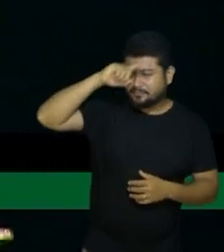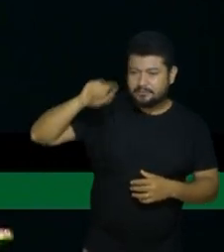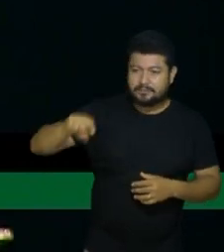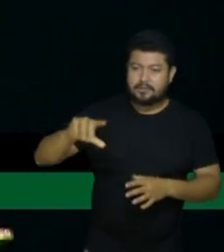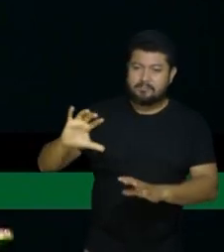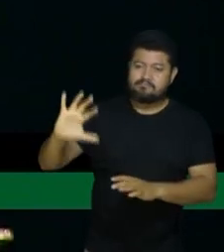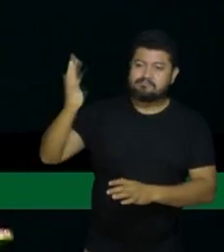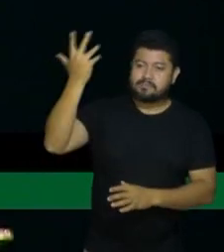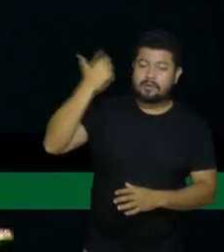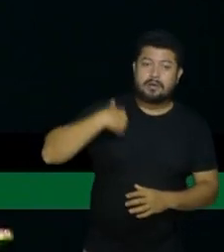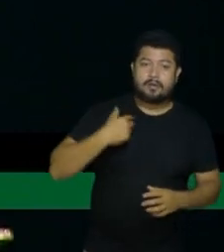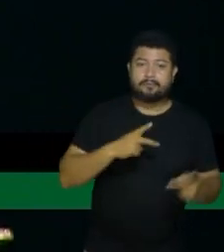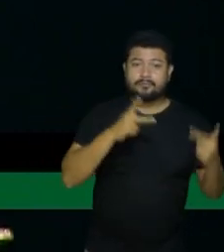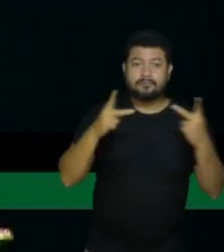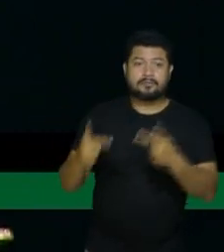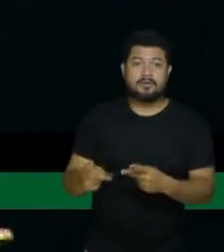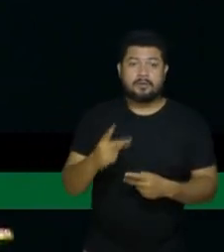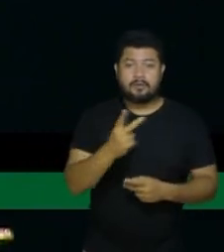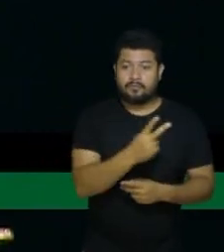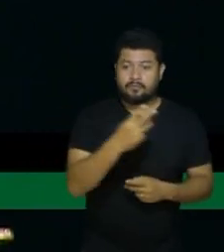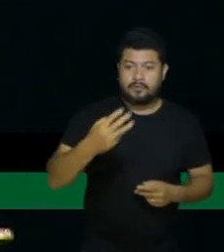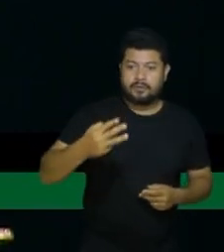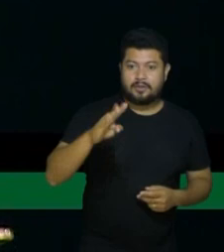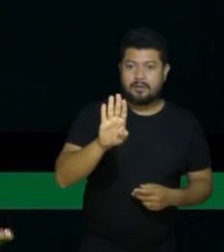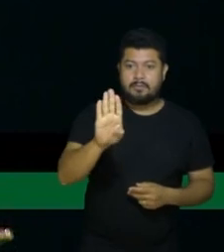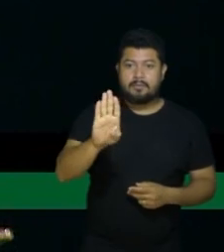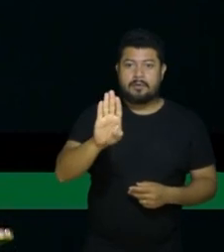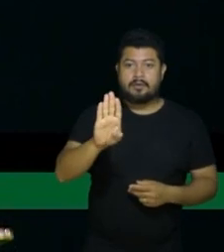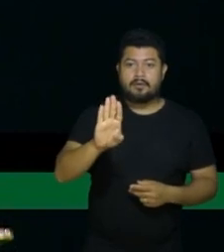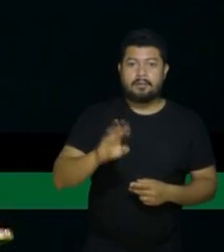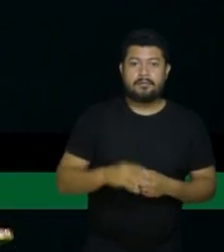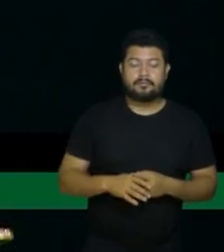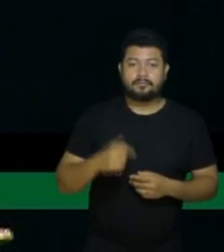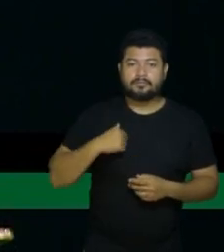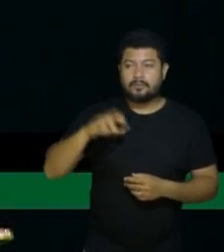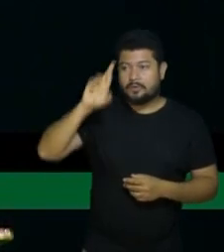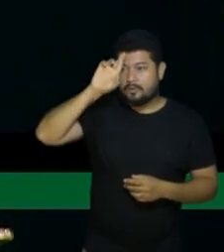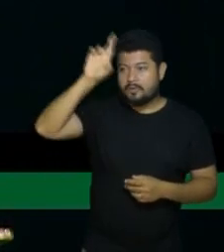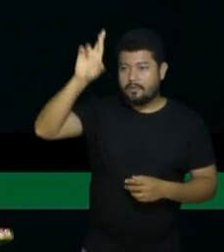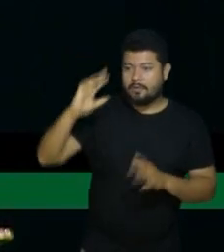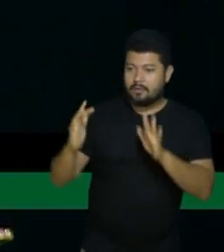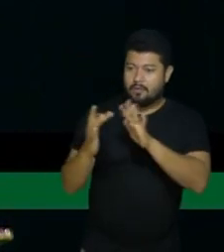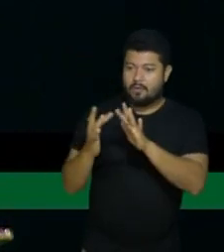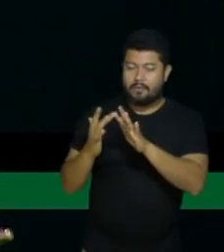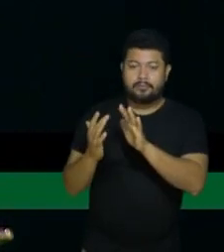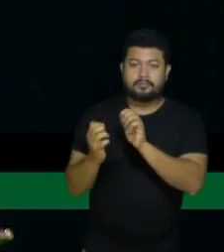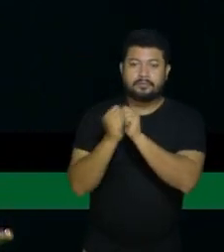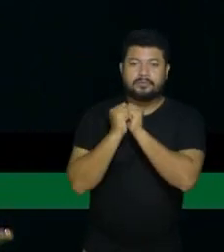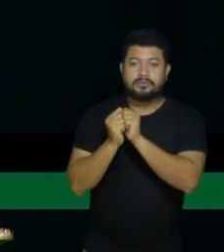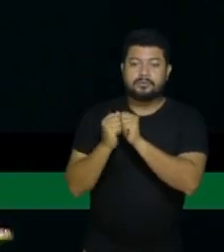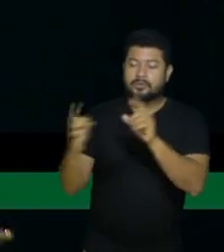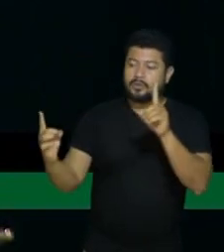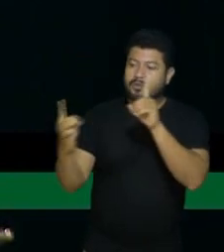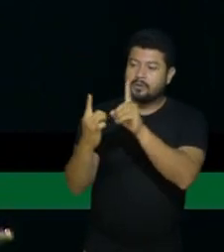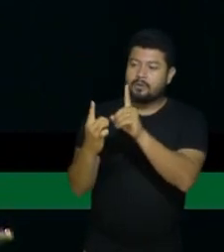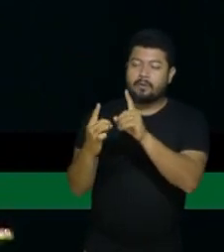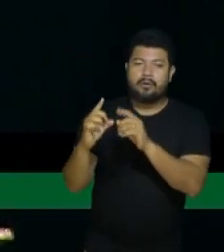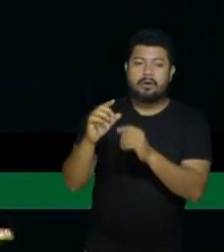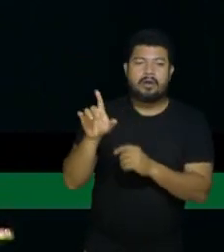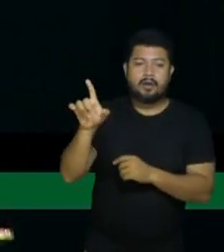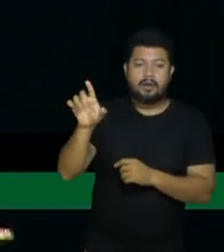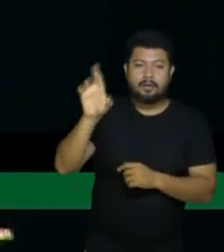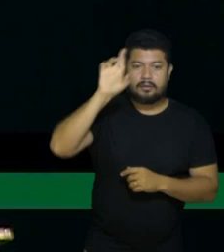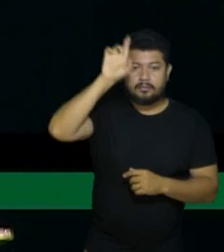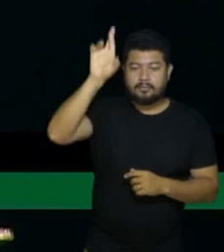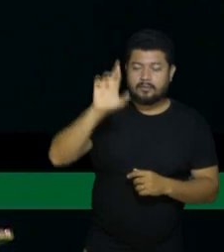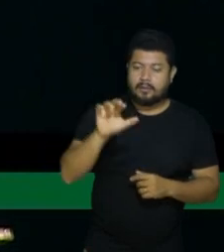visitar o 23 bi fui lá no Comandante Comandante Coronel Antônio Fernando cossa